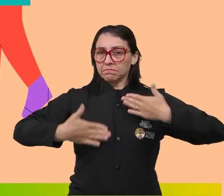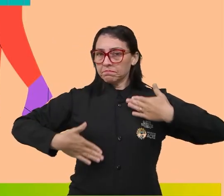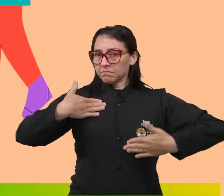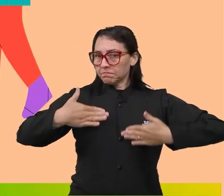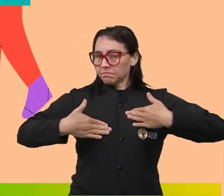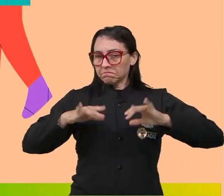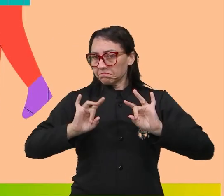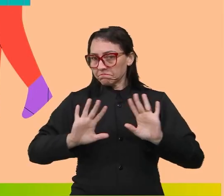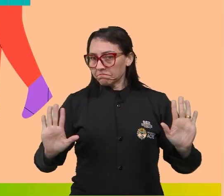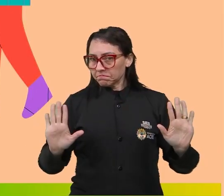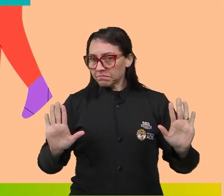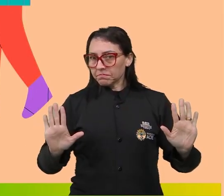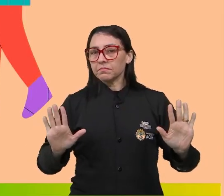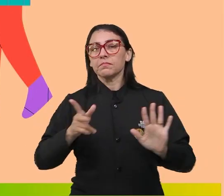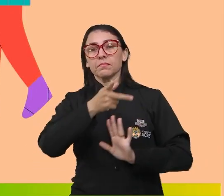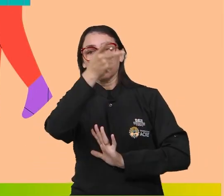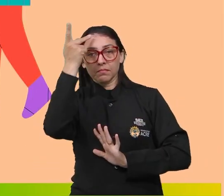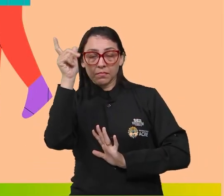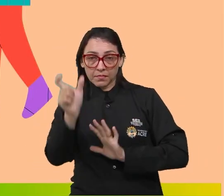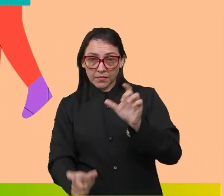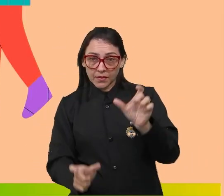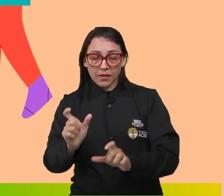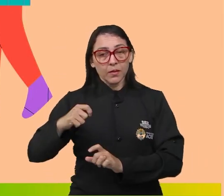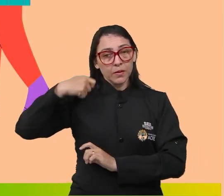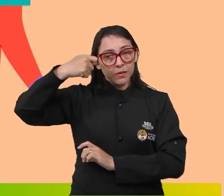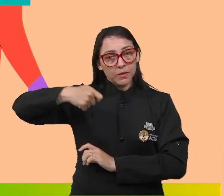com o corpo. Então, a pessoa, os